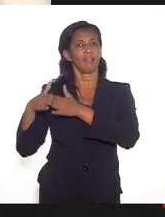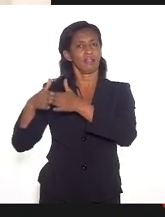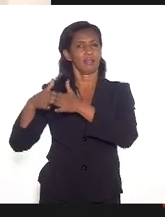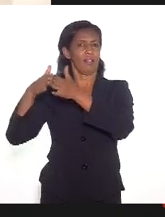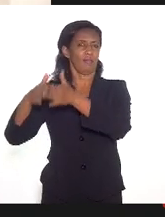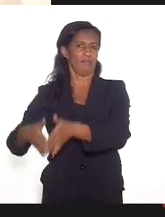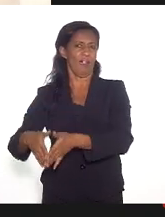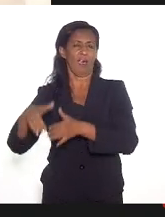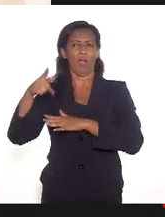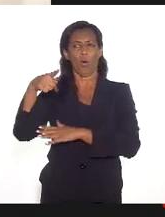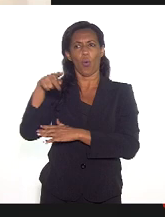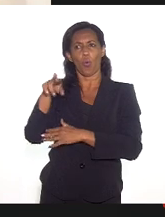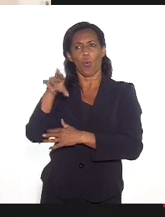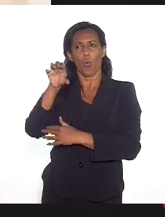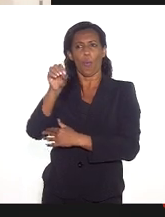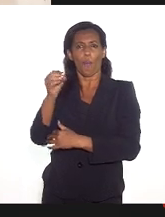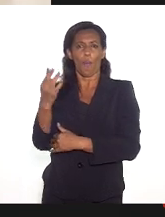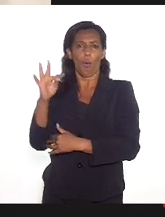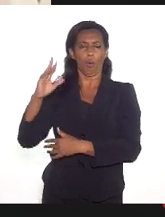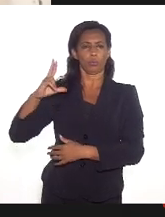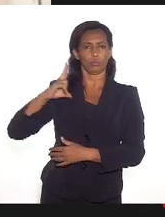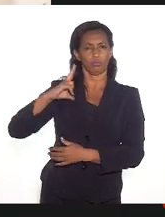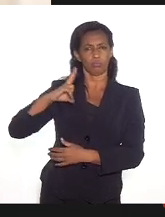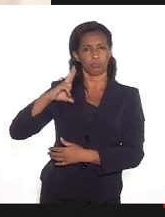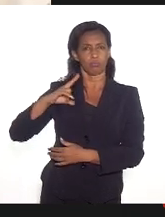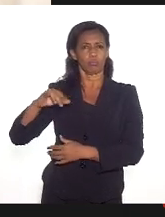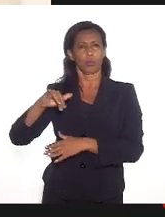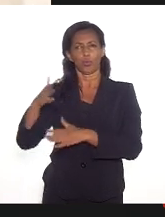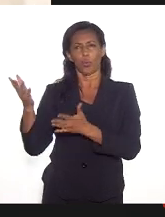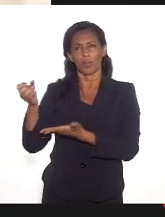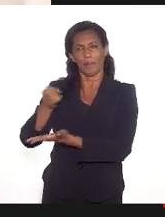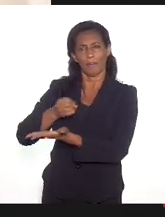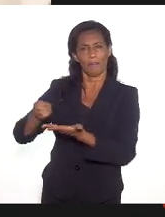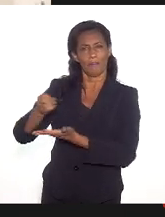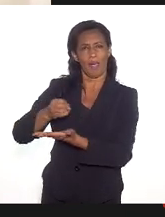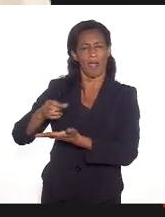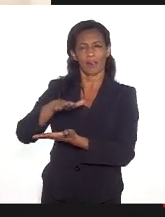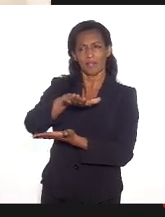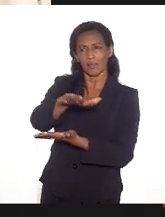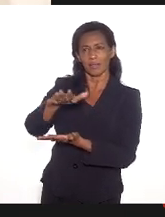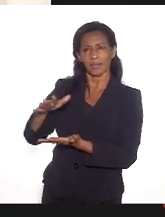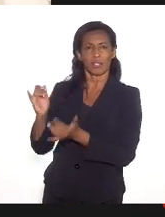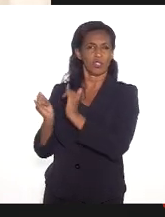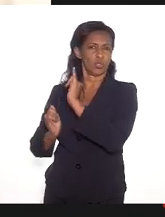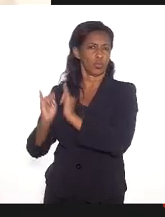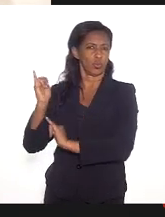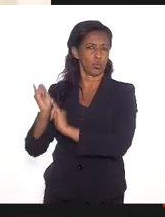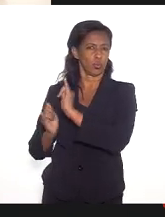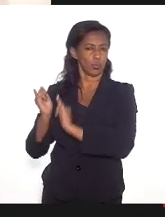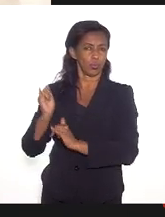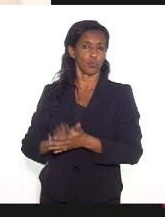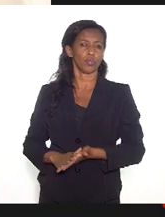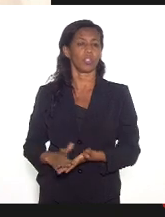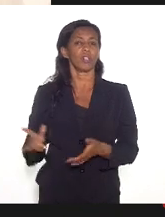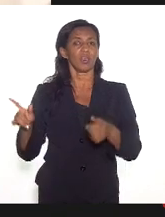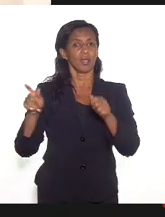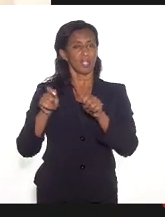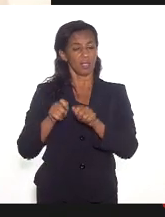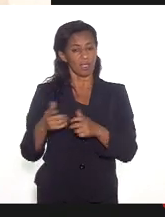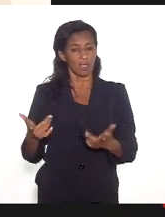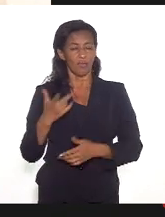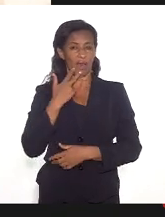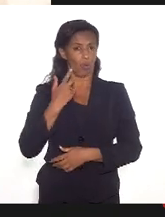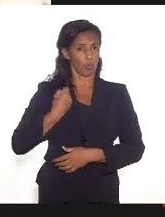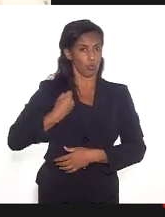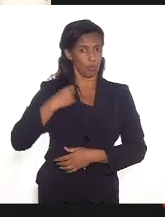com o porto privado que tem, toda a parte de base offshore, a parte de indústria, e citar aqui um